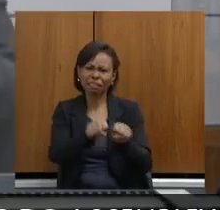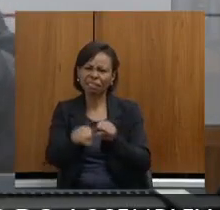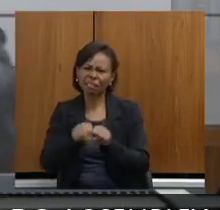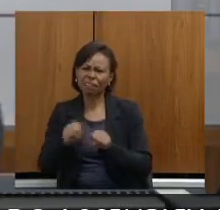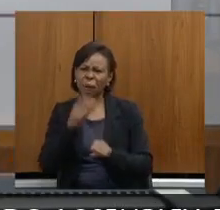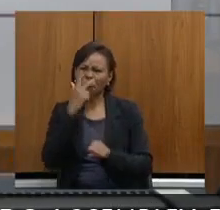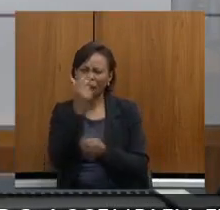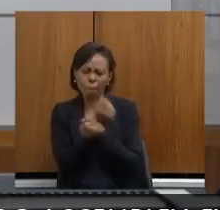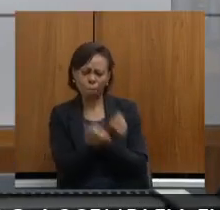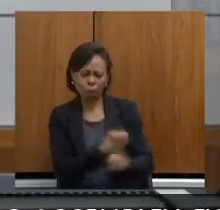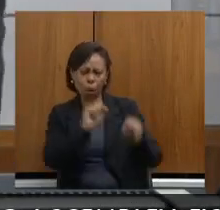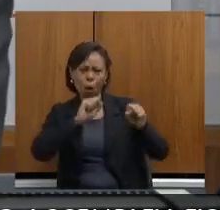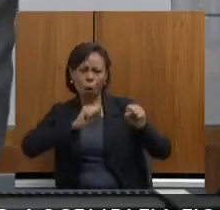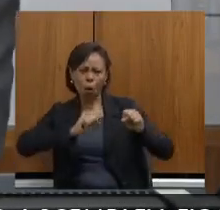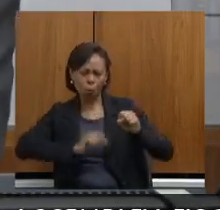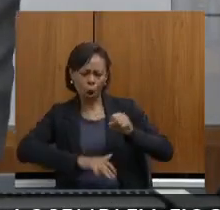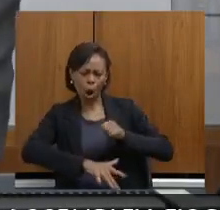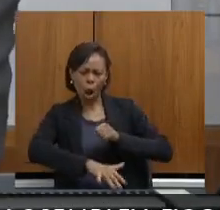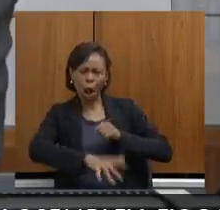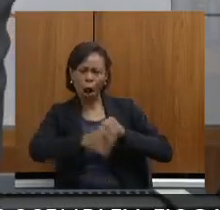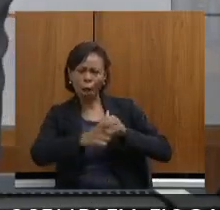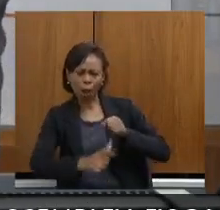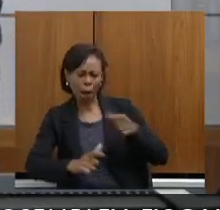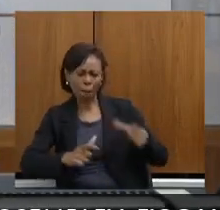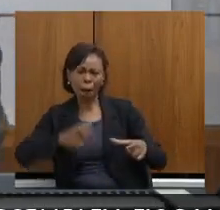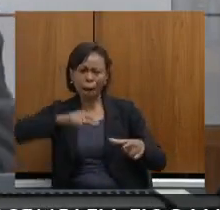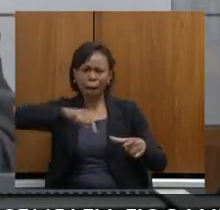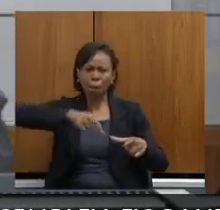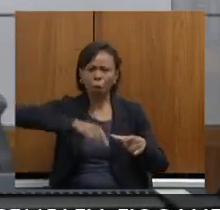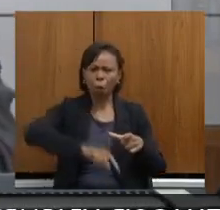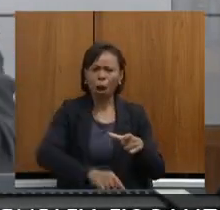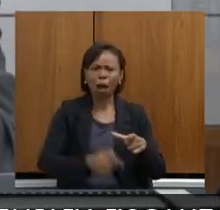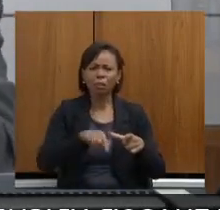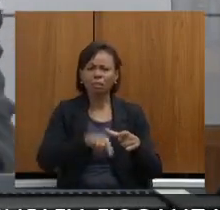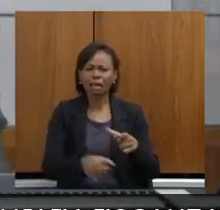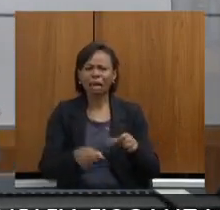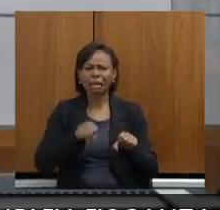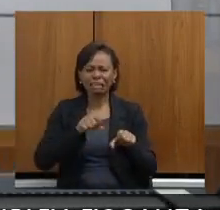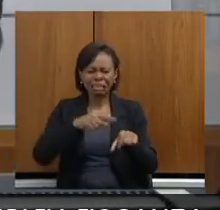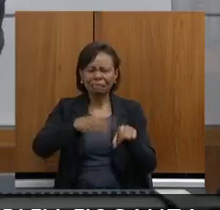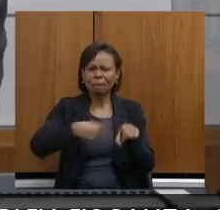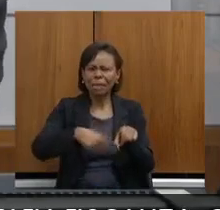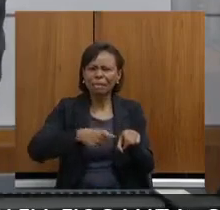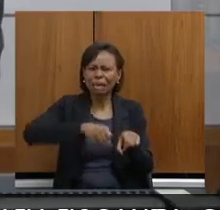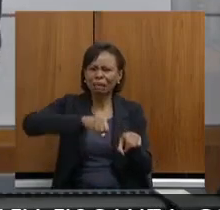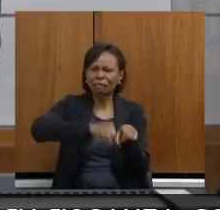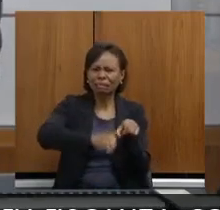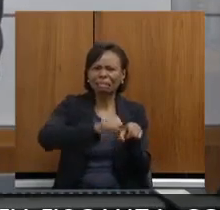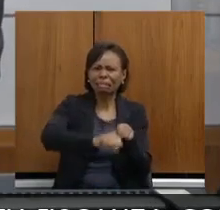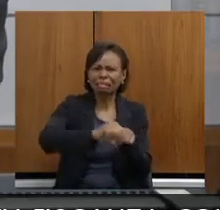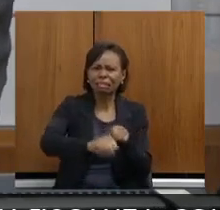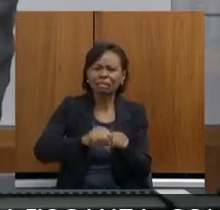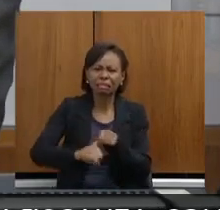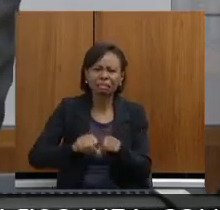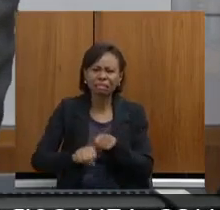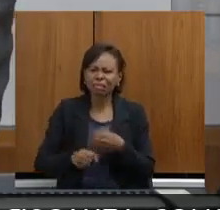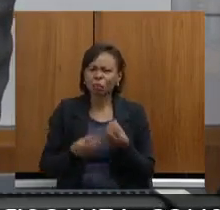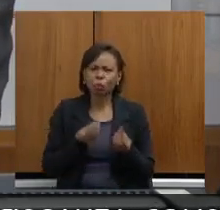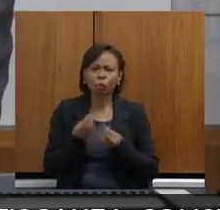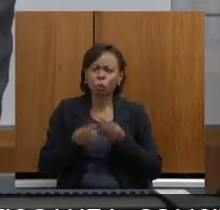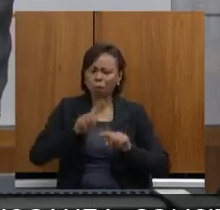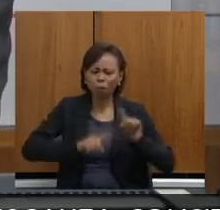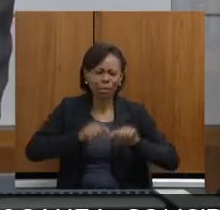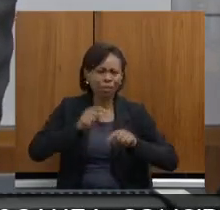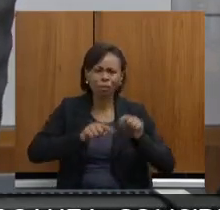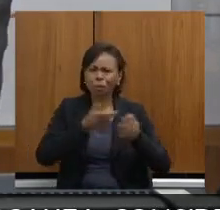é buraco atrás de buraco quebrando furando pneu de caminhão quebrando tudo estragando as mercadorias que eu não consigo são